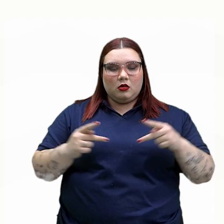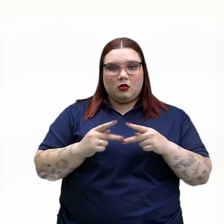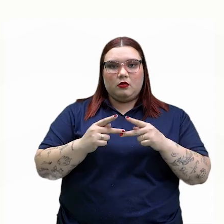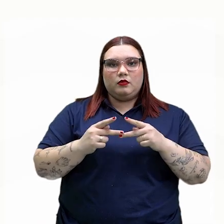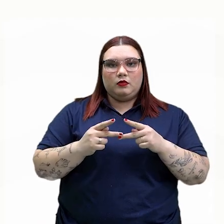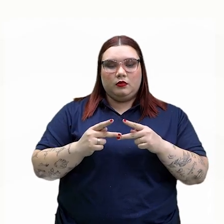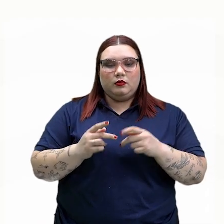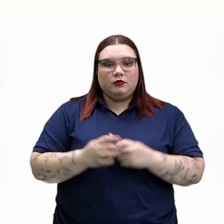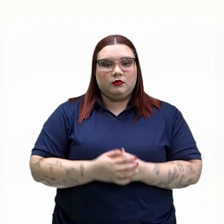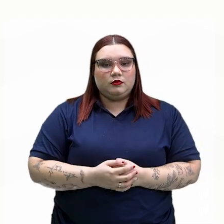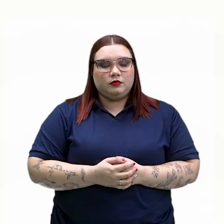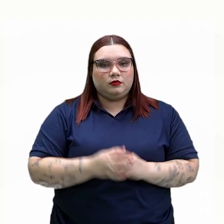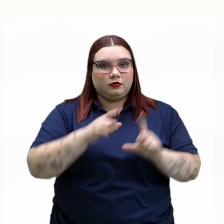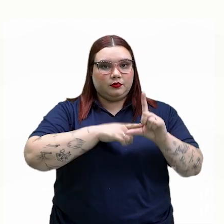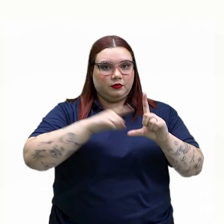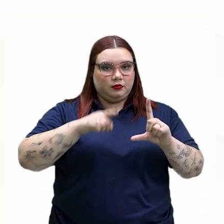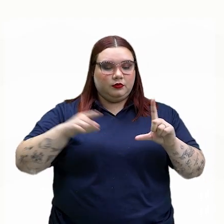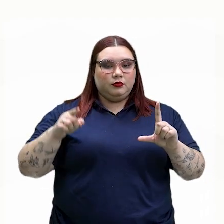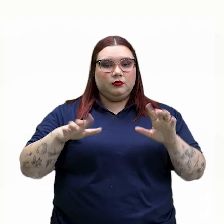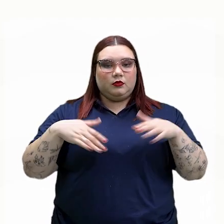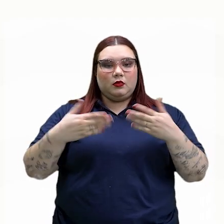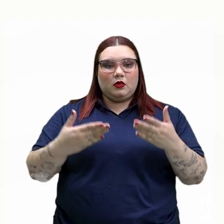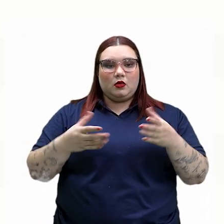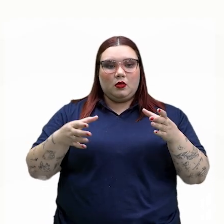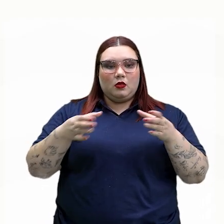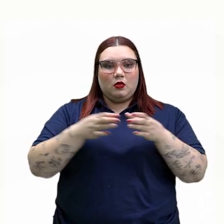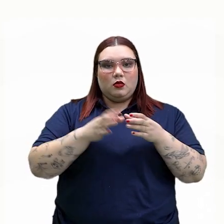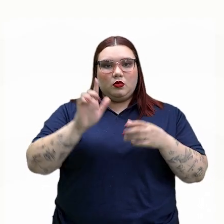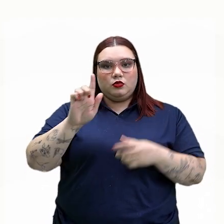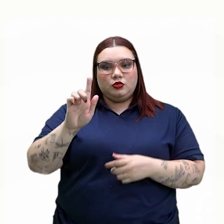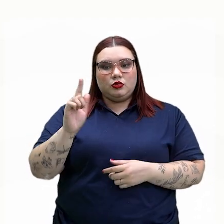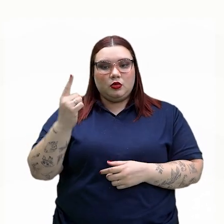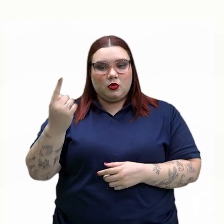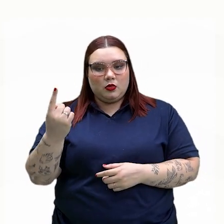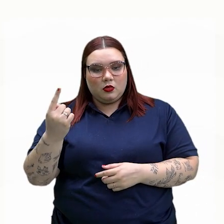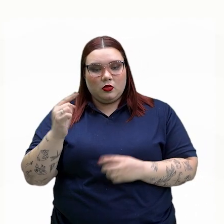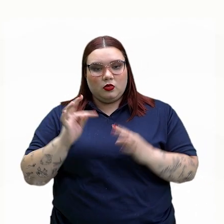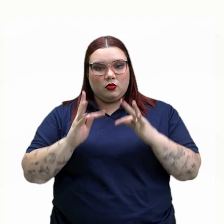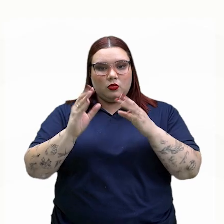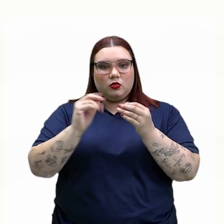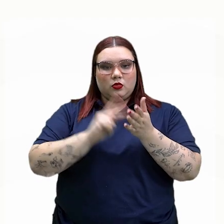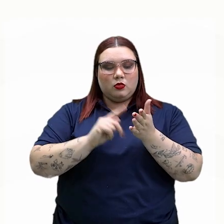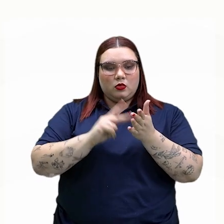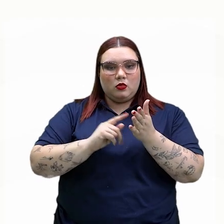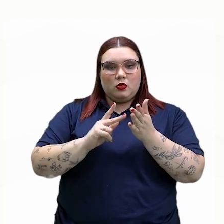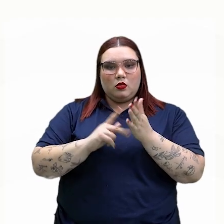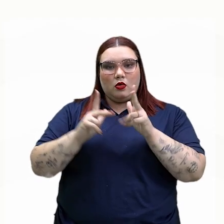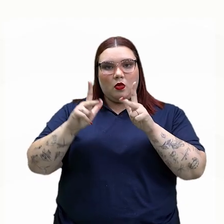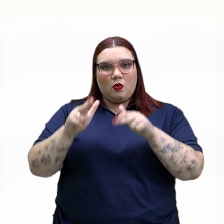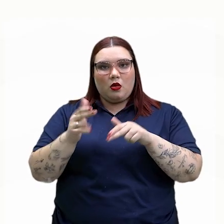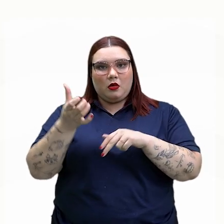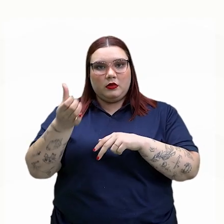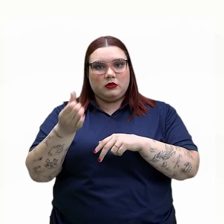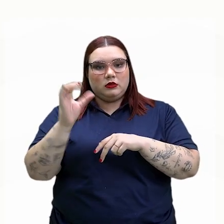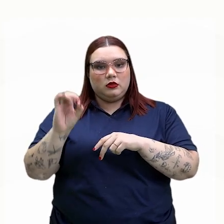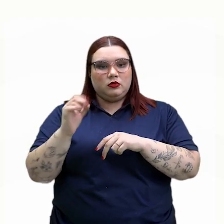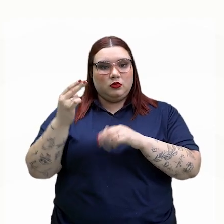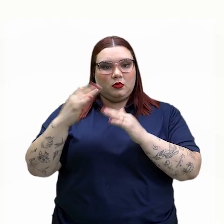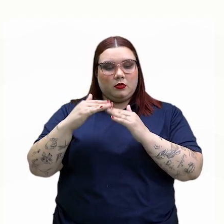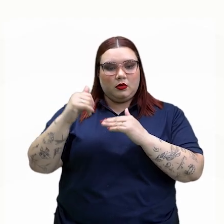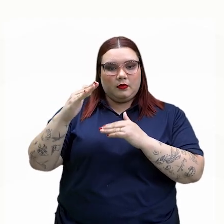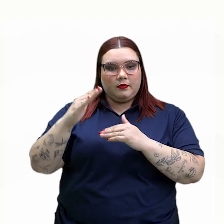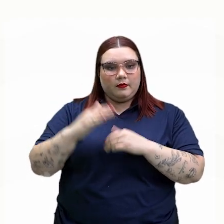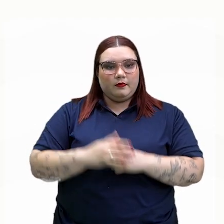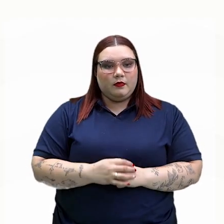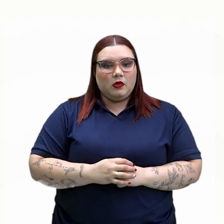gráfico de setores. Então, quem vai fazer parte do G1? Todas as notas maior ou igual que 6. Quem